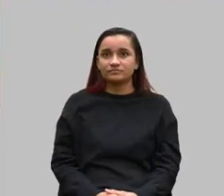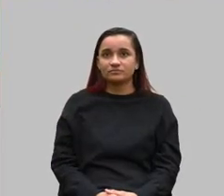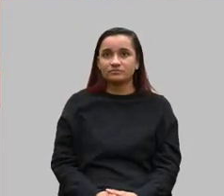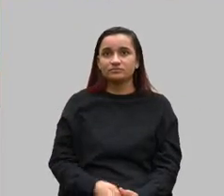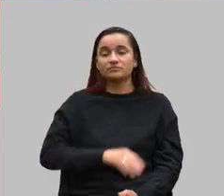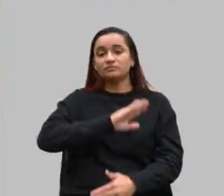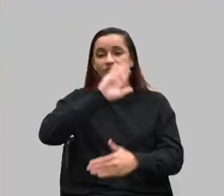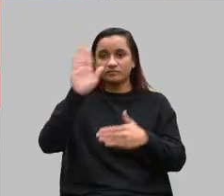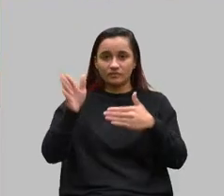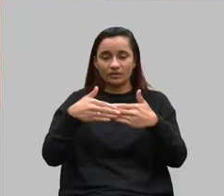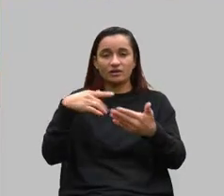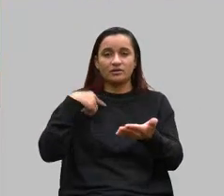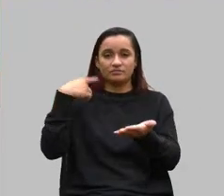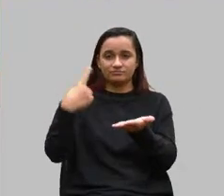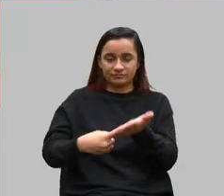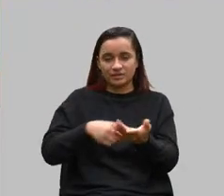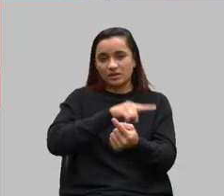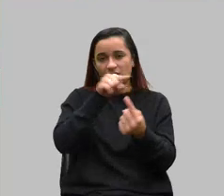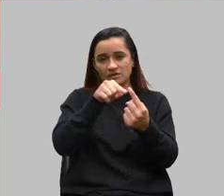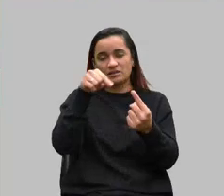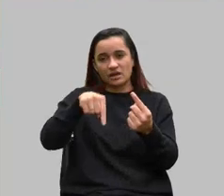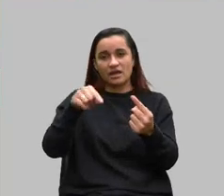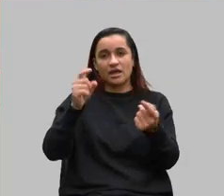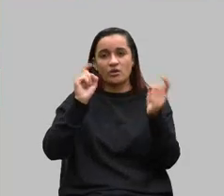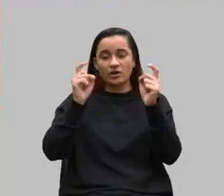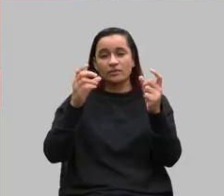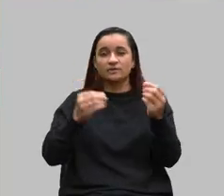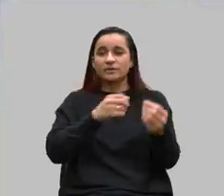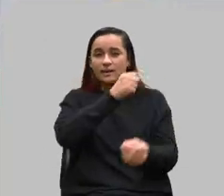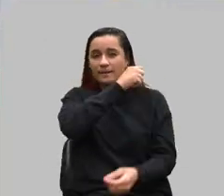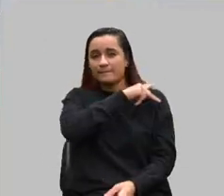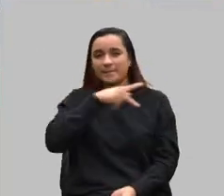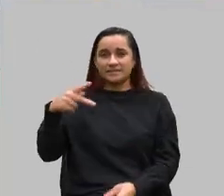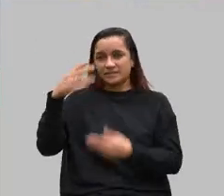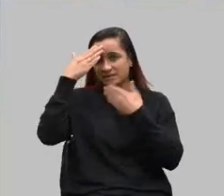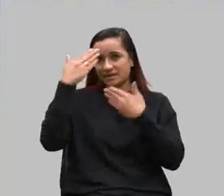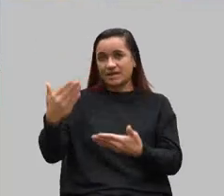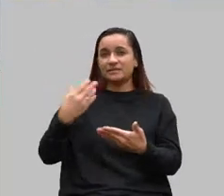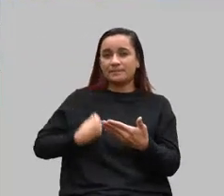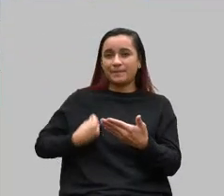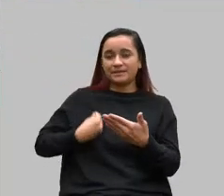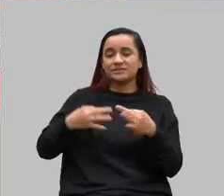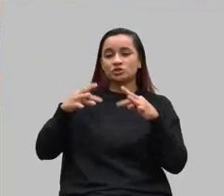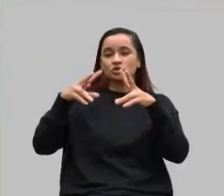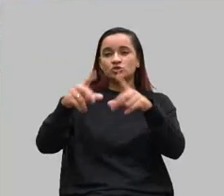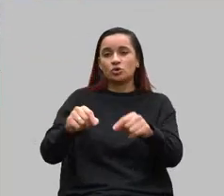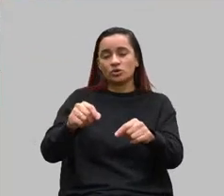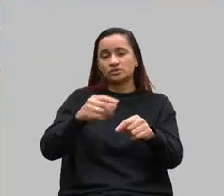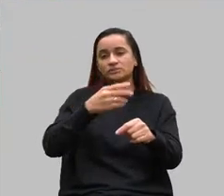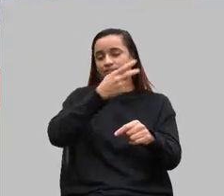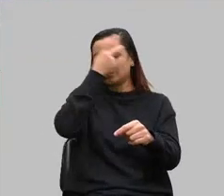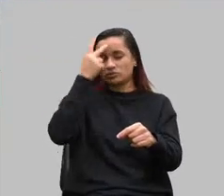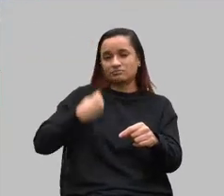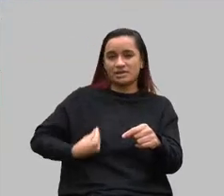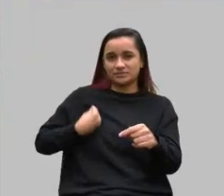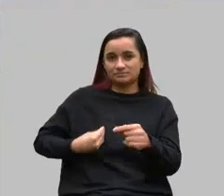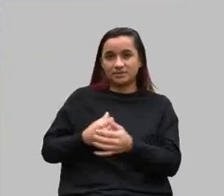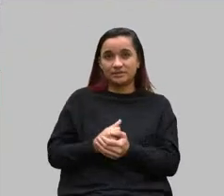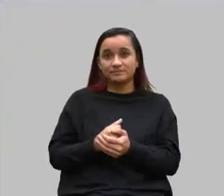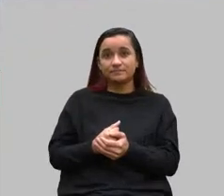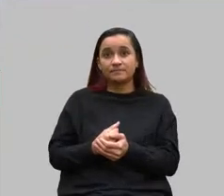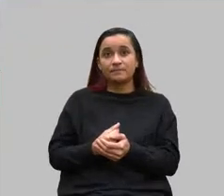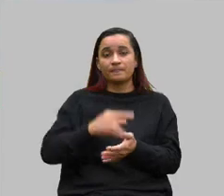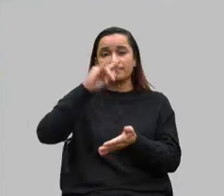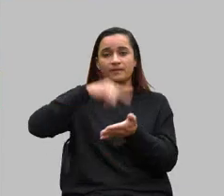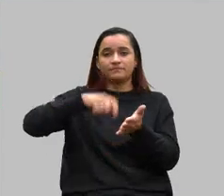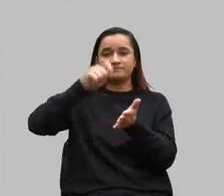finalidade da reunião a presidência agradece a presença dos parlamentares dos convidados e demais participantes determina a lavratura da